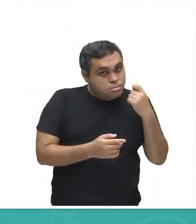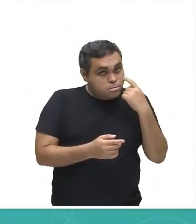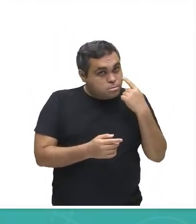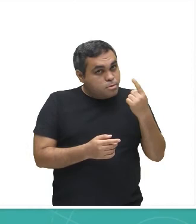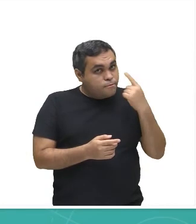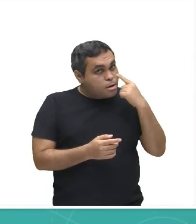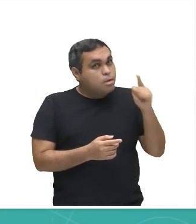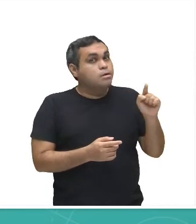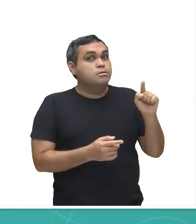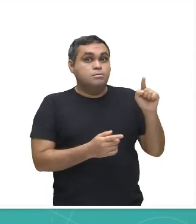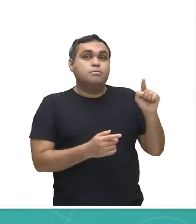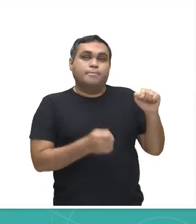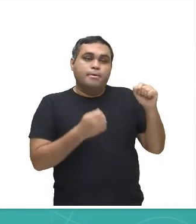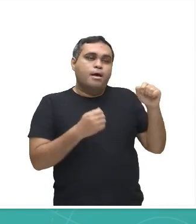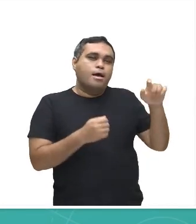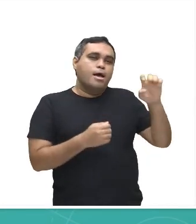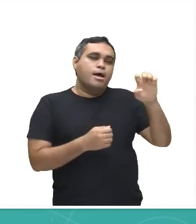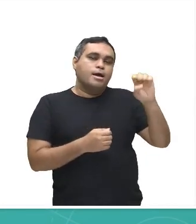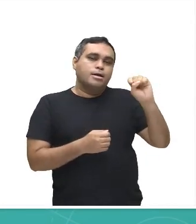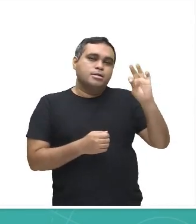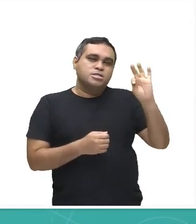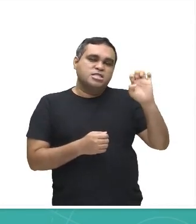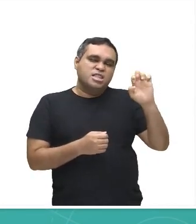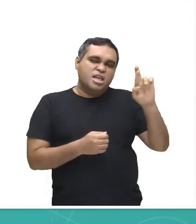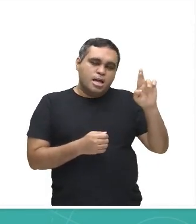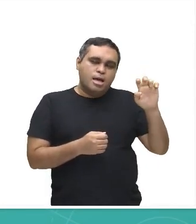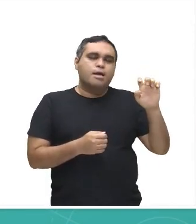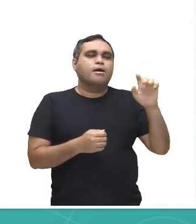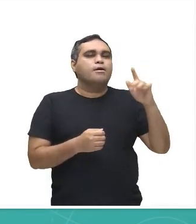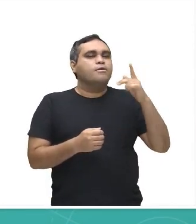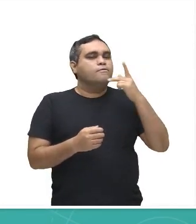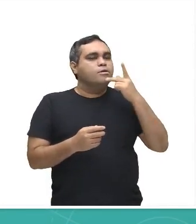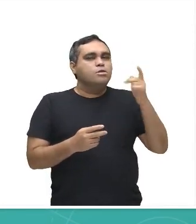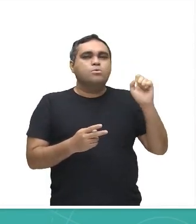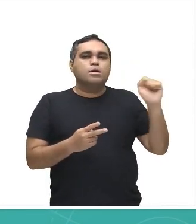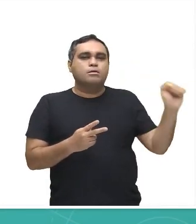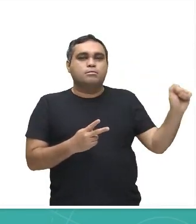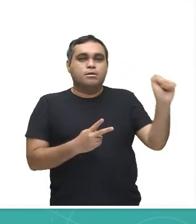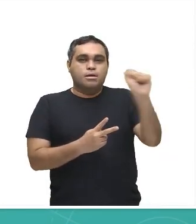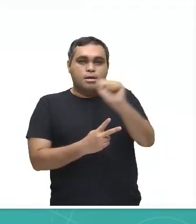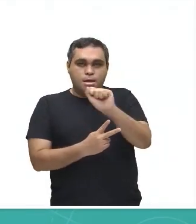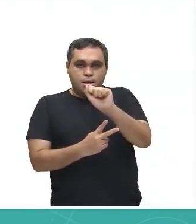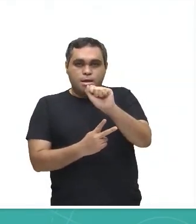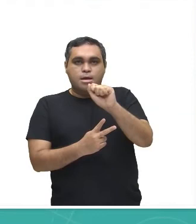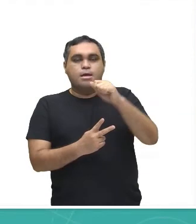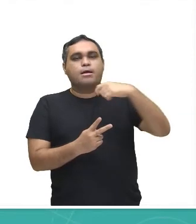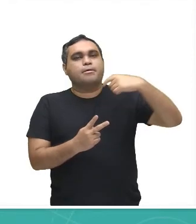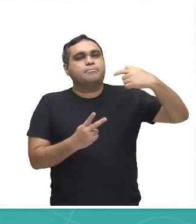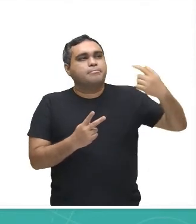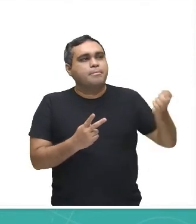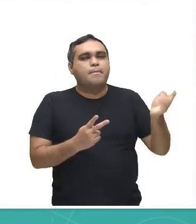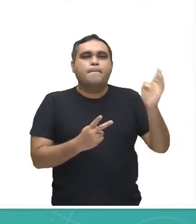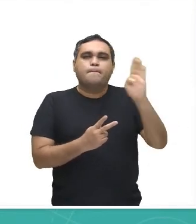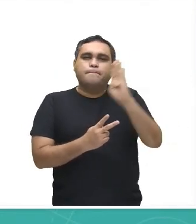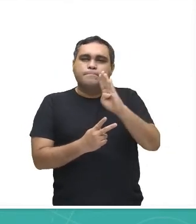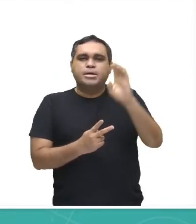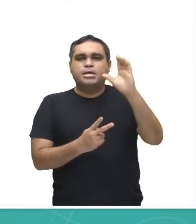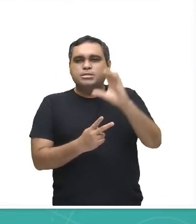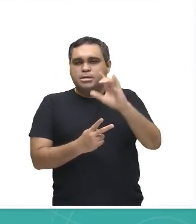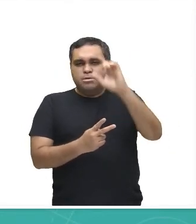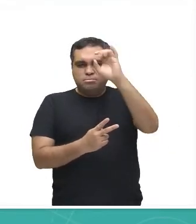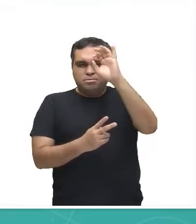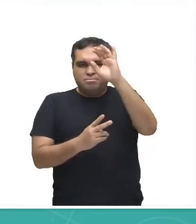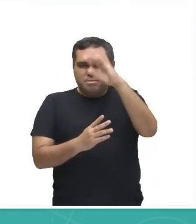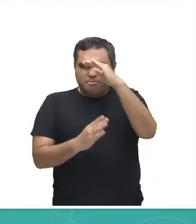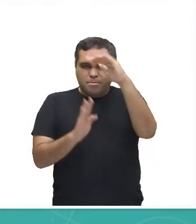disse que na primeira questão é a letra A, B, C, colocou todas as preposições aqui. O